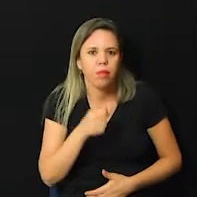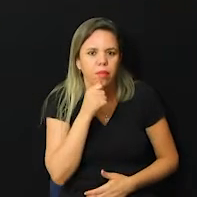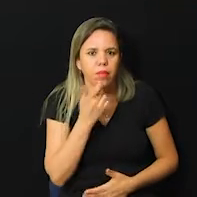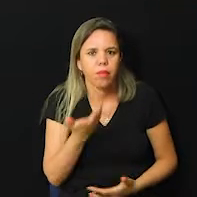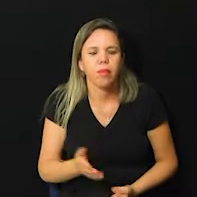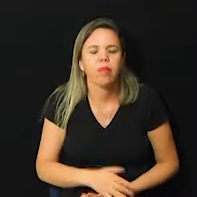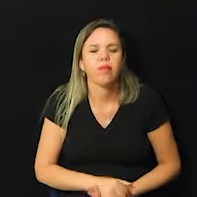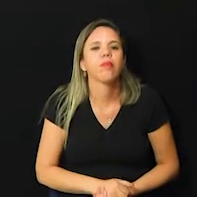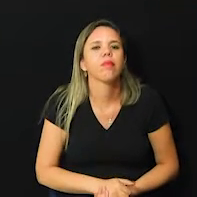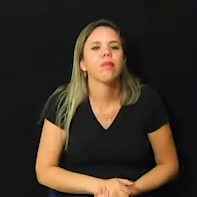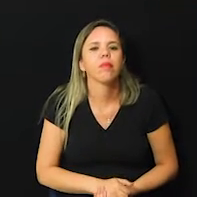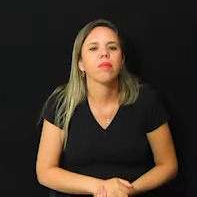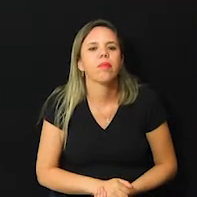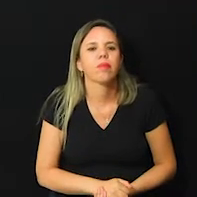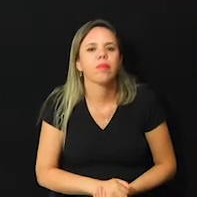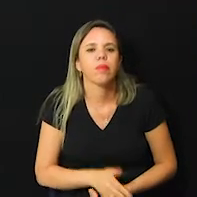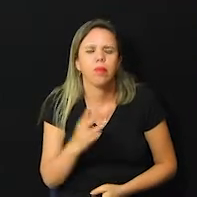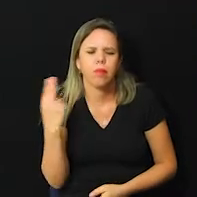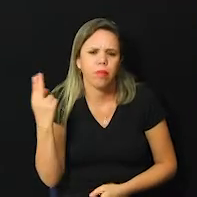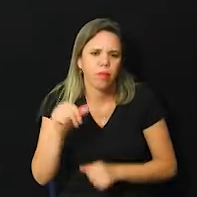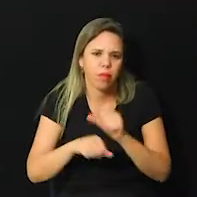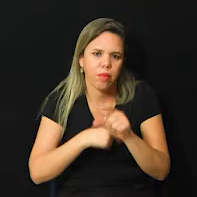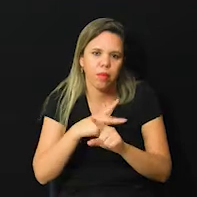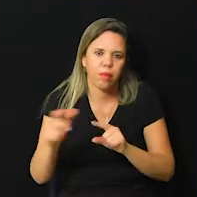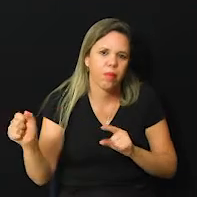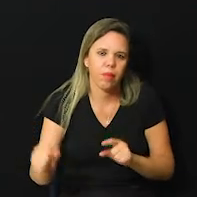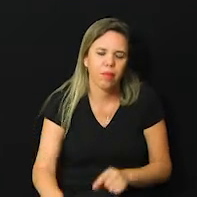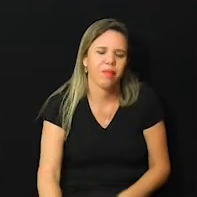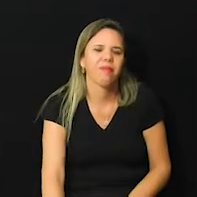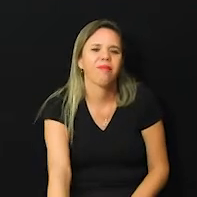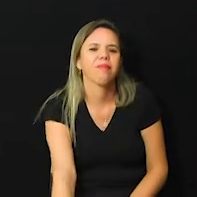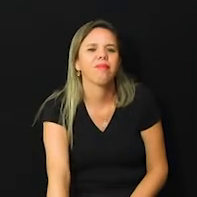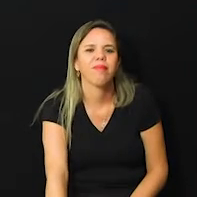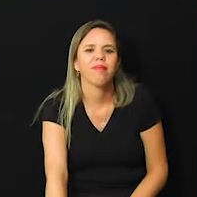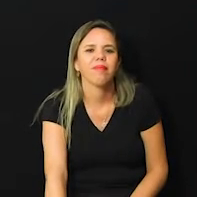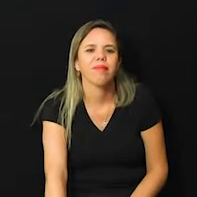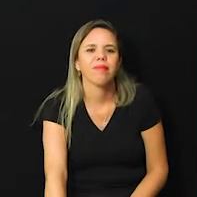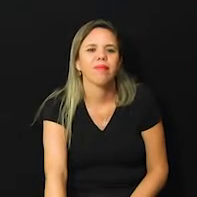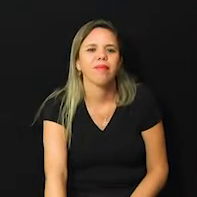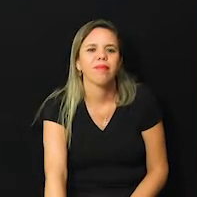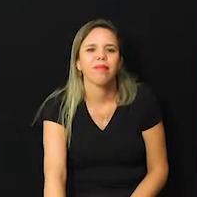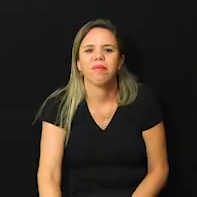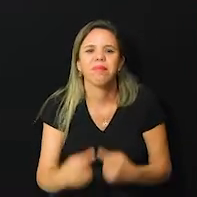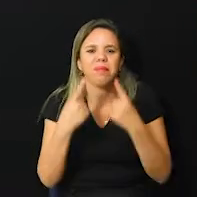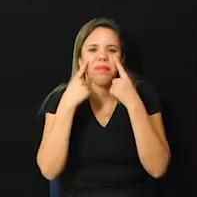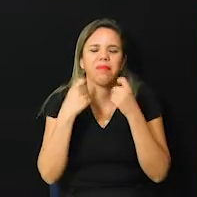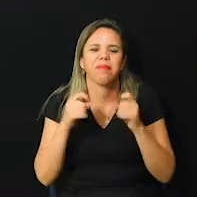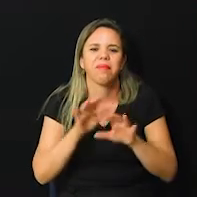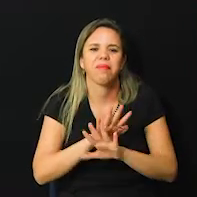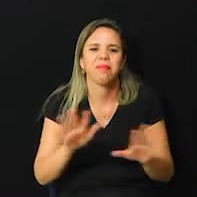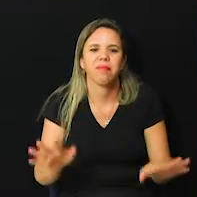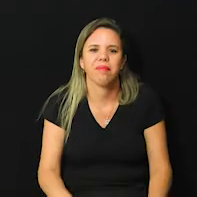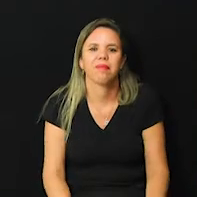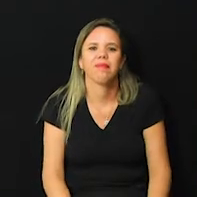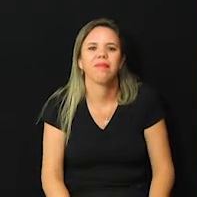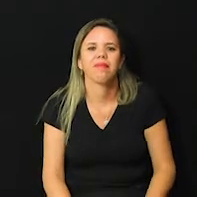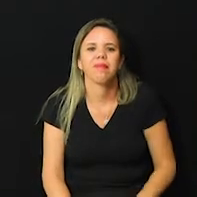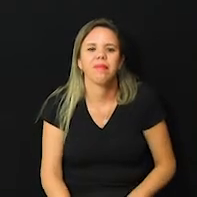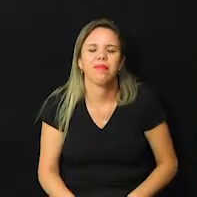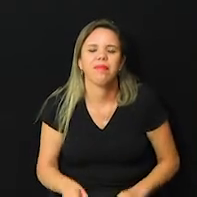dele ainda mas também já superei esse obstáculo já me história uma